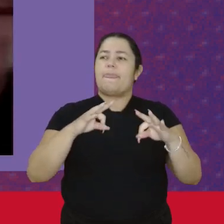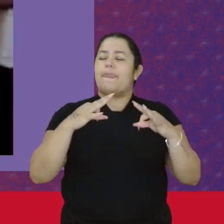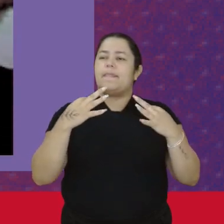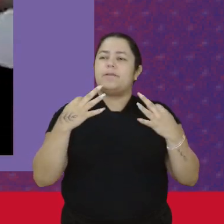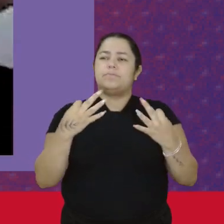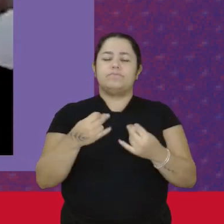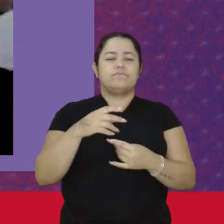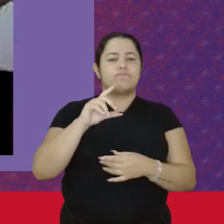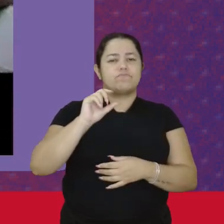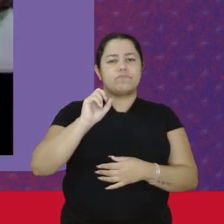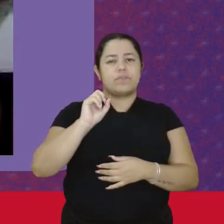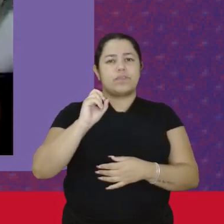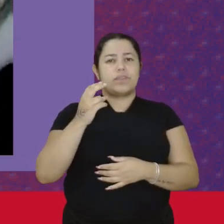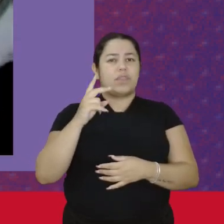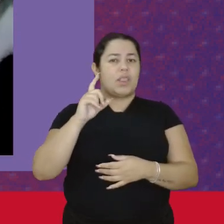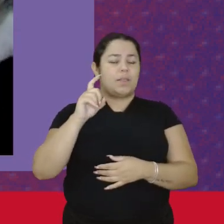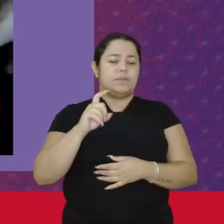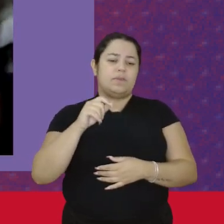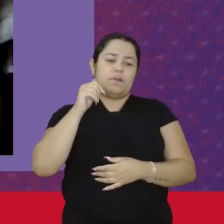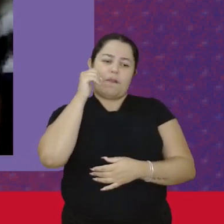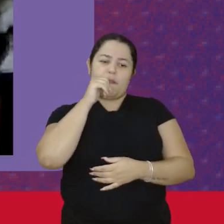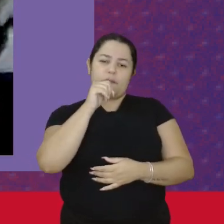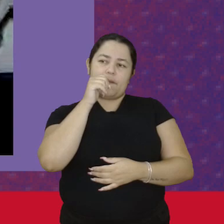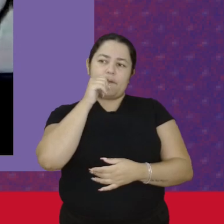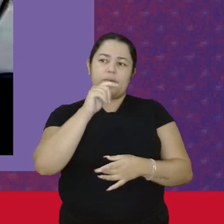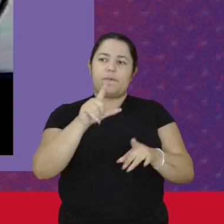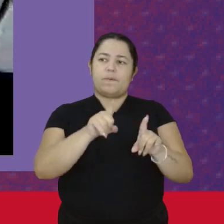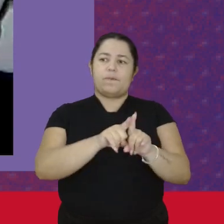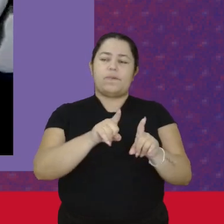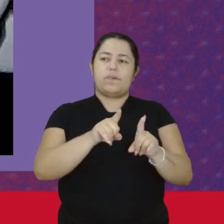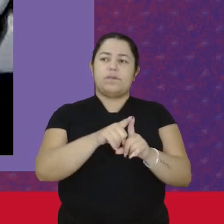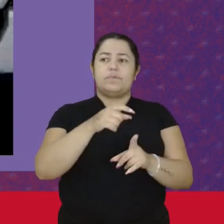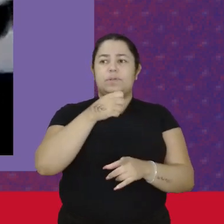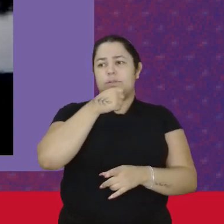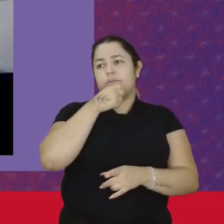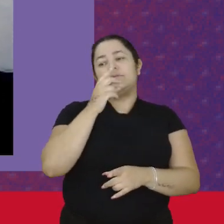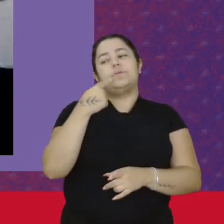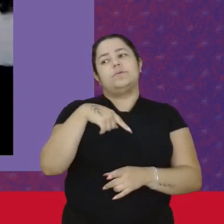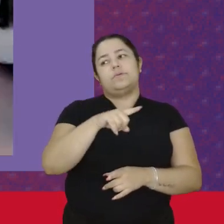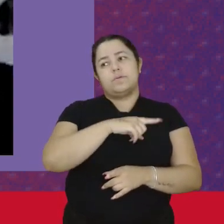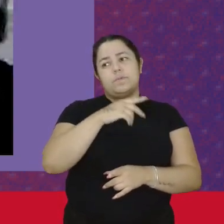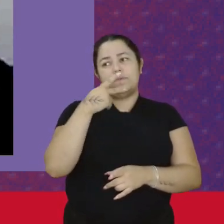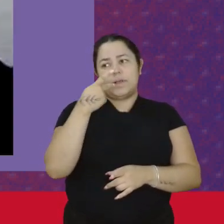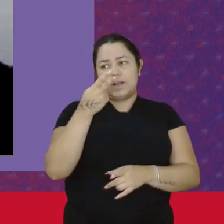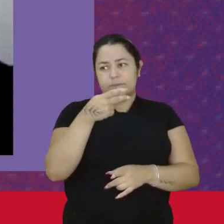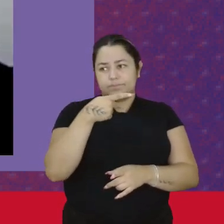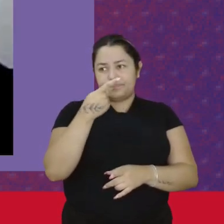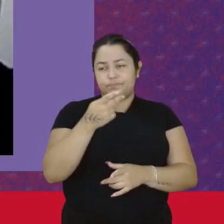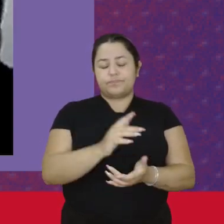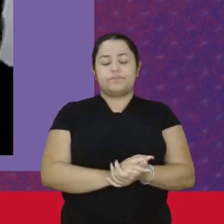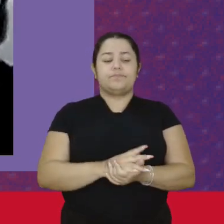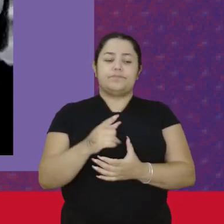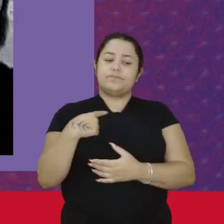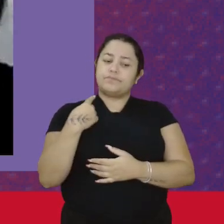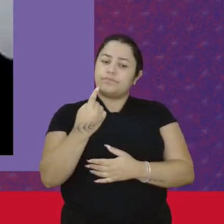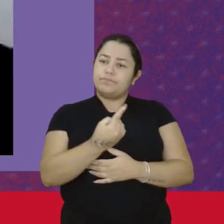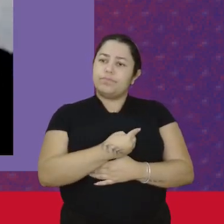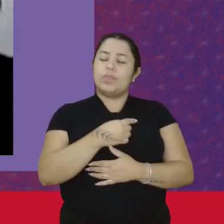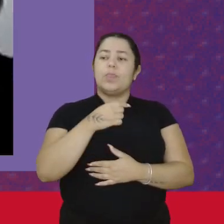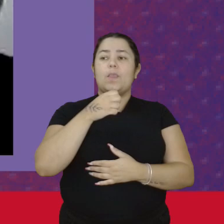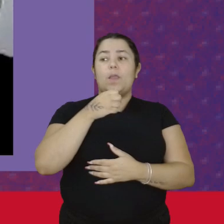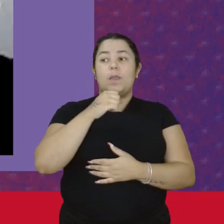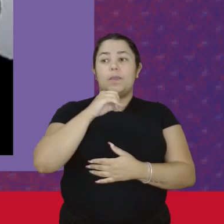ser mulher e é destinada, não é esse tipo de imprensa que a gente está falando, né? Nós estamos falando dessa outra imprensa